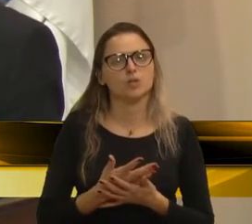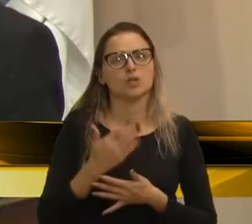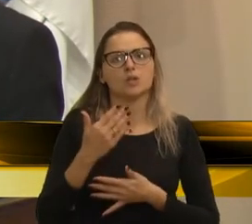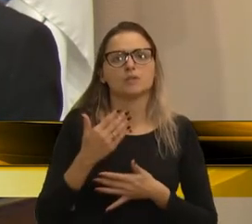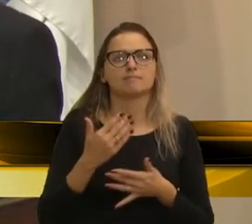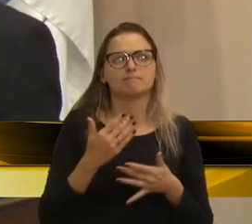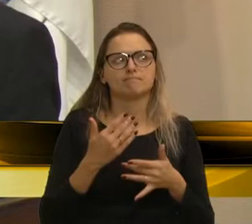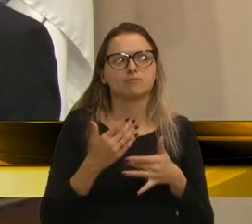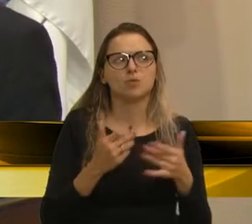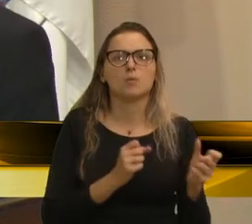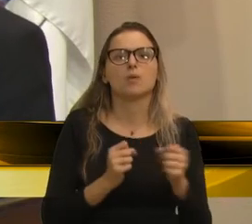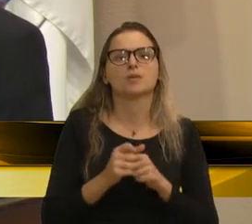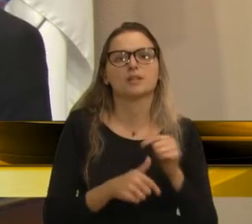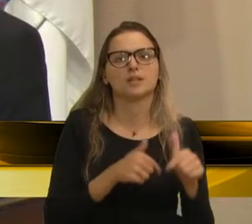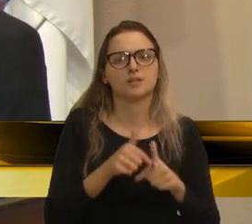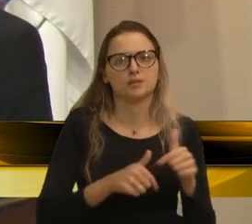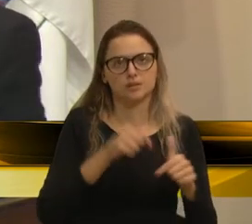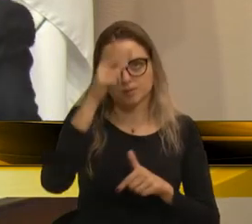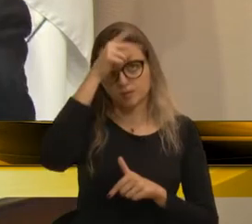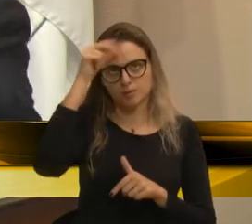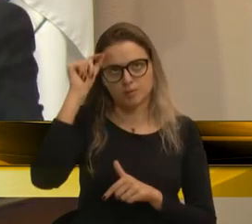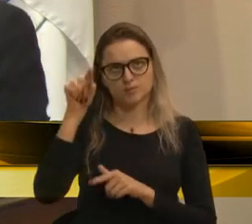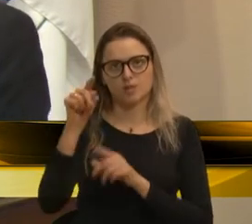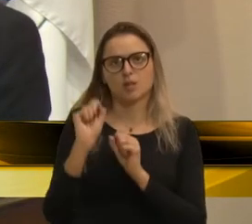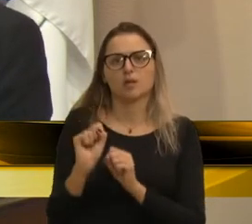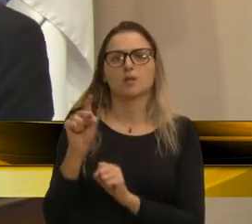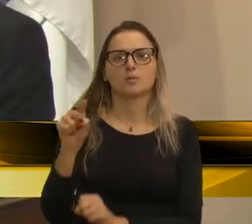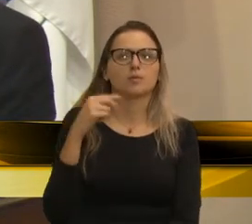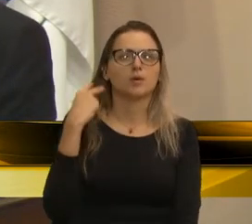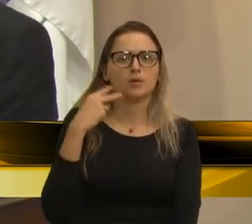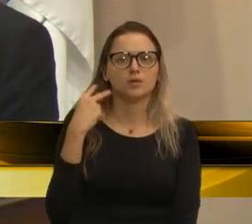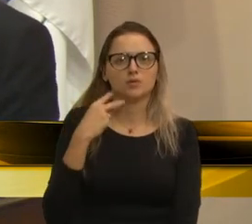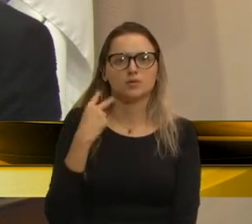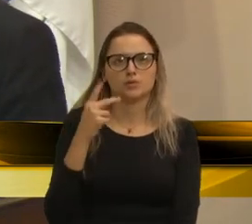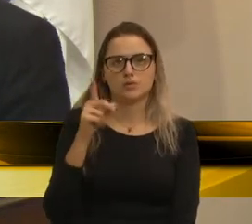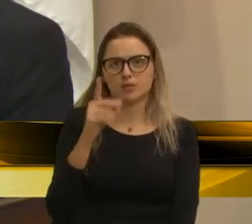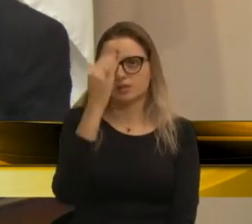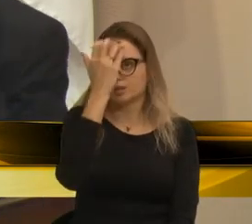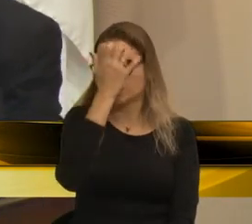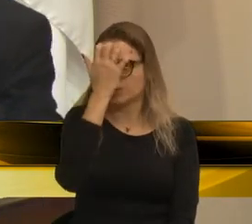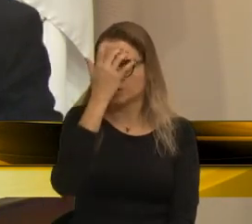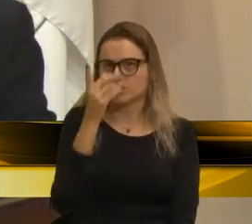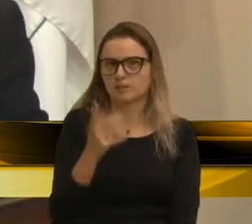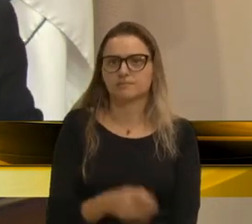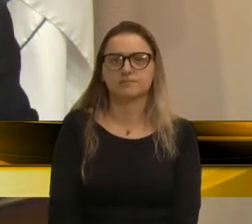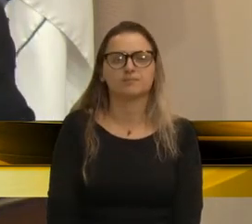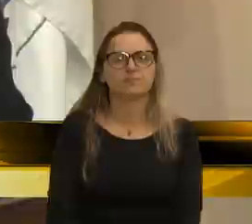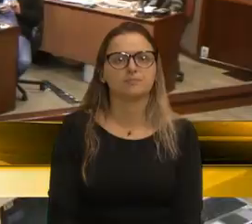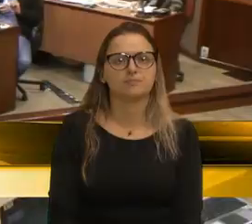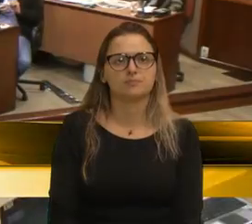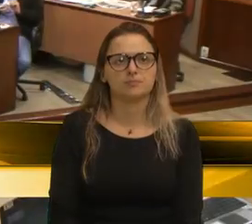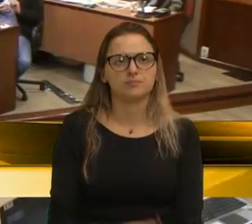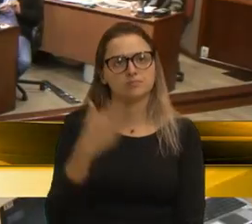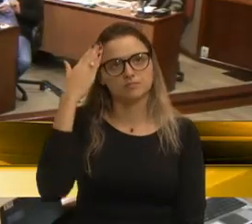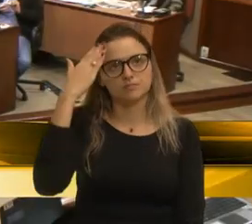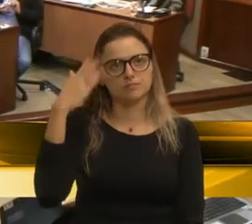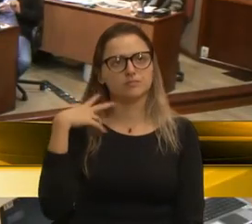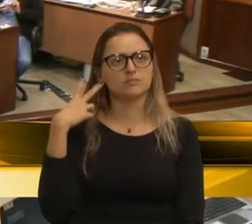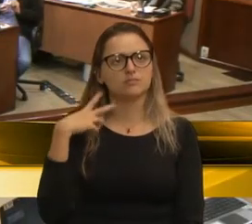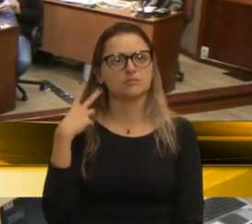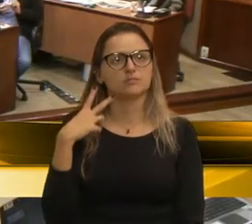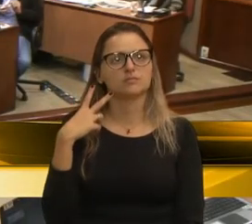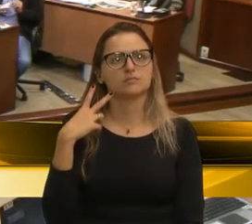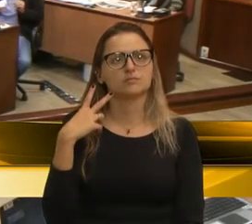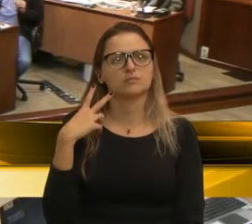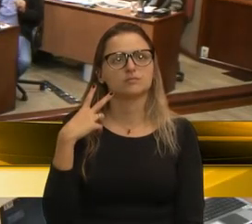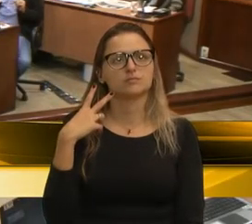público. Queria deixar esse manifesto. Seu aparte, vereador Adiló. Obrigado, vereador Meneguzzi. Vossa Excelência